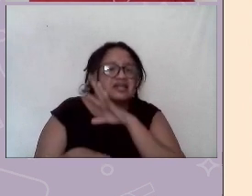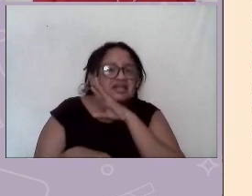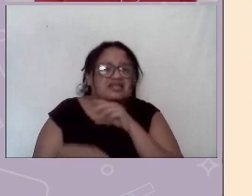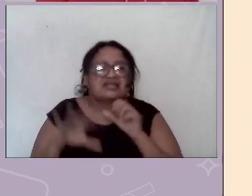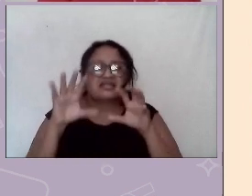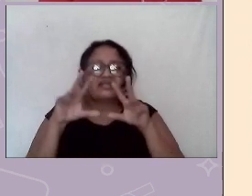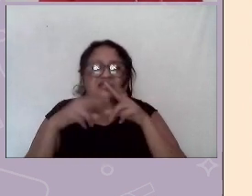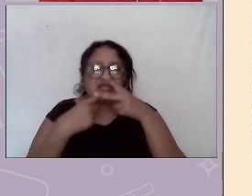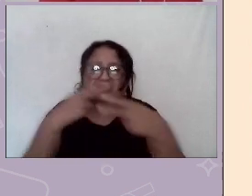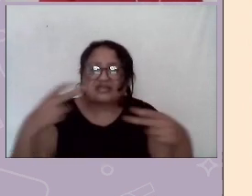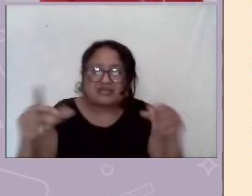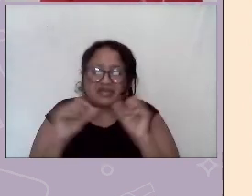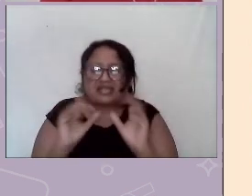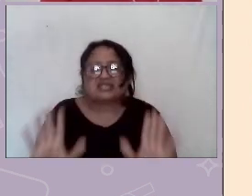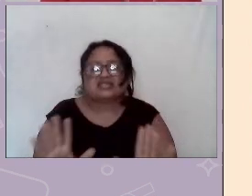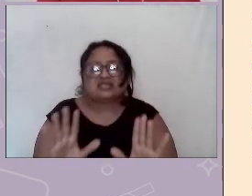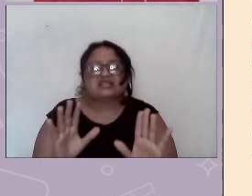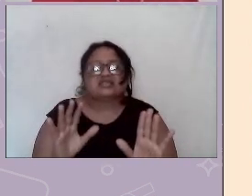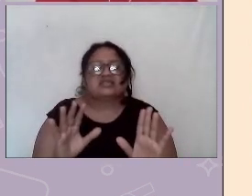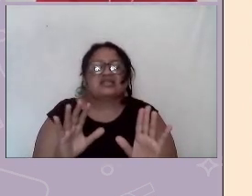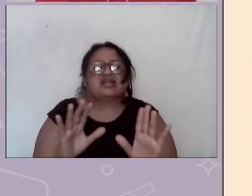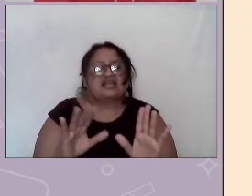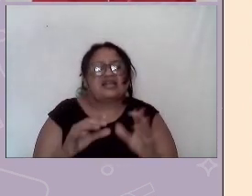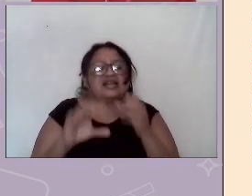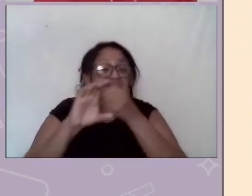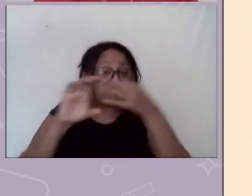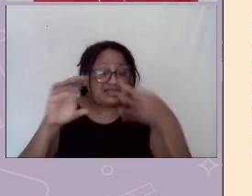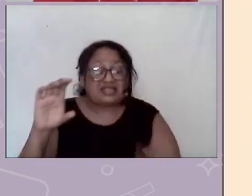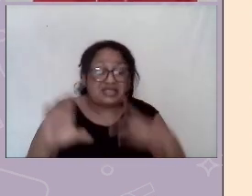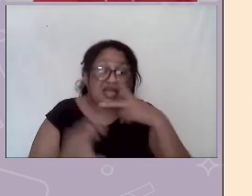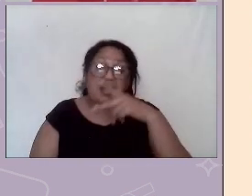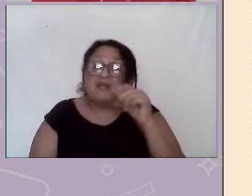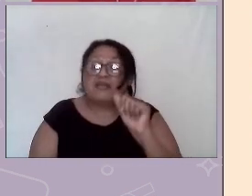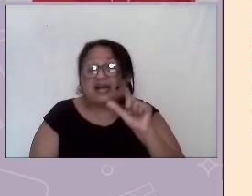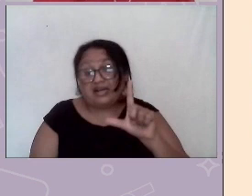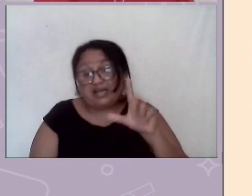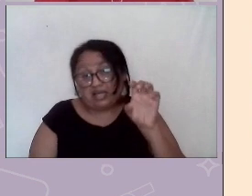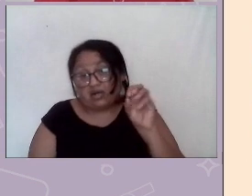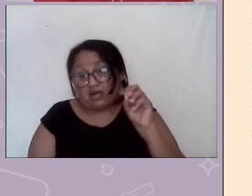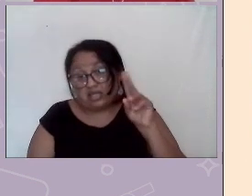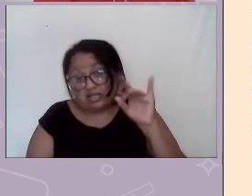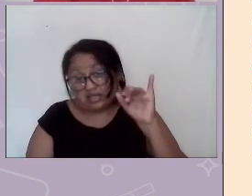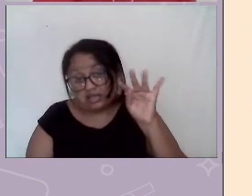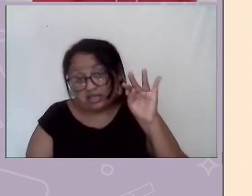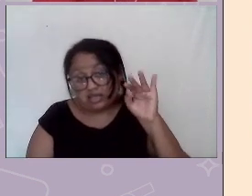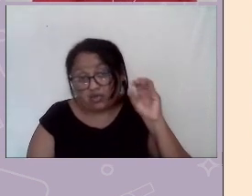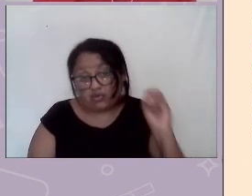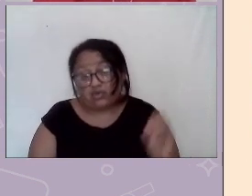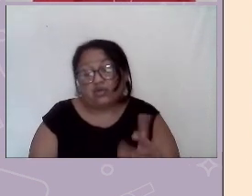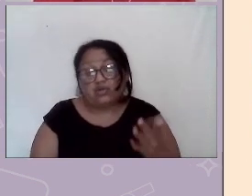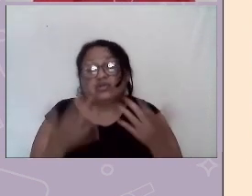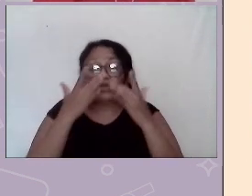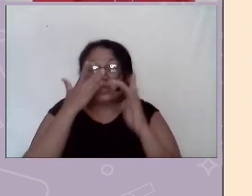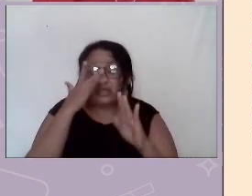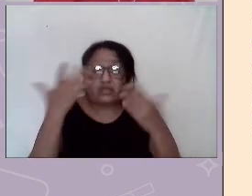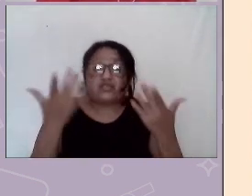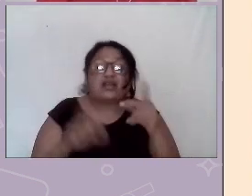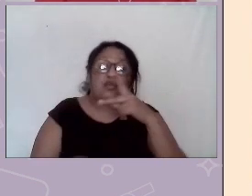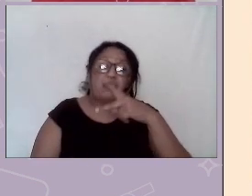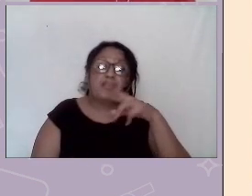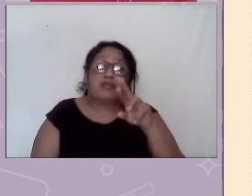característica do período paleolítico então essa é a questão que fala sobre pré-história